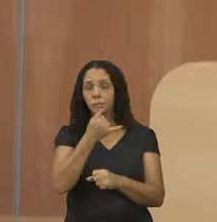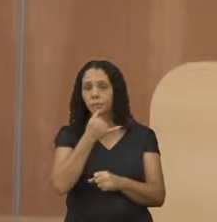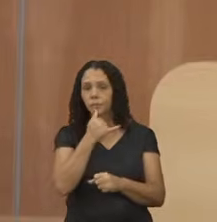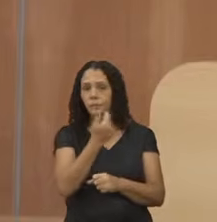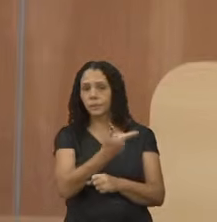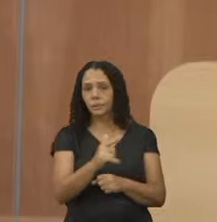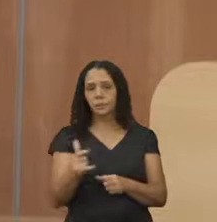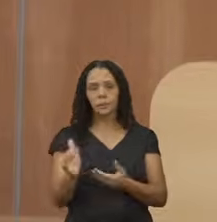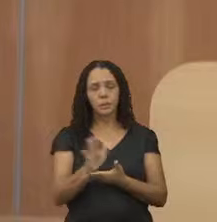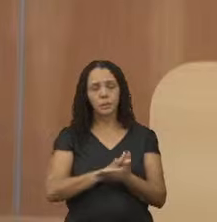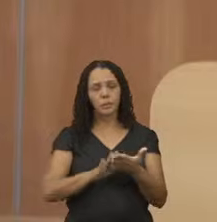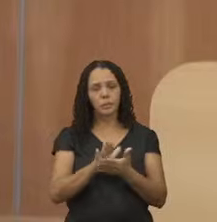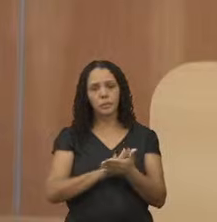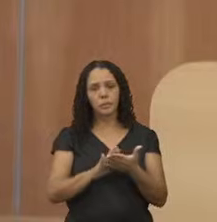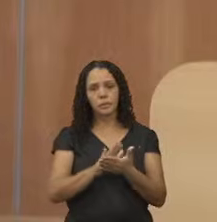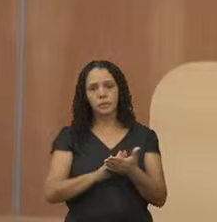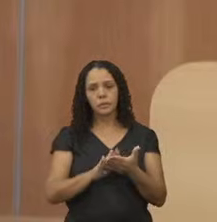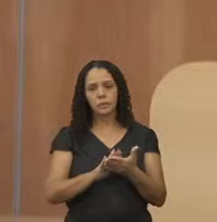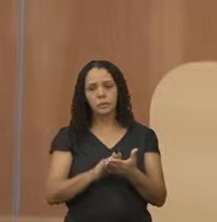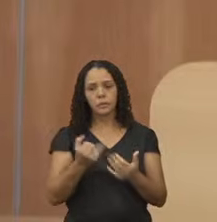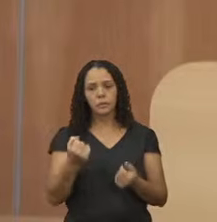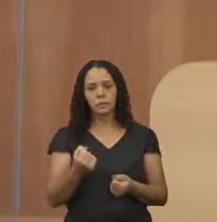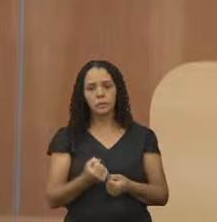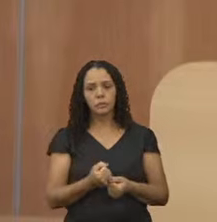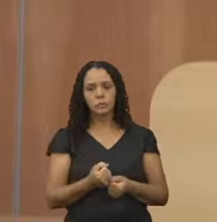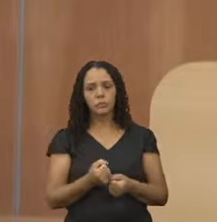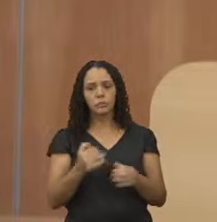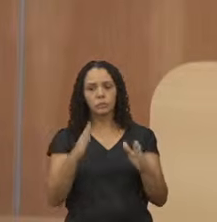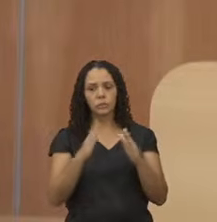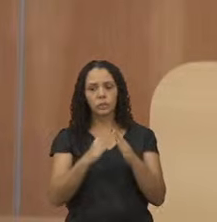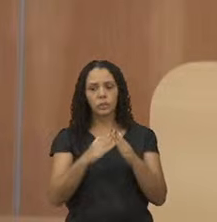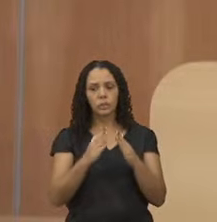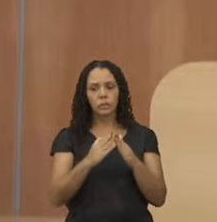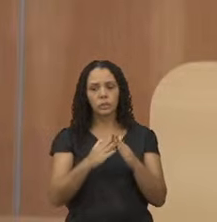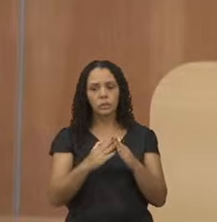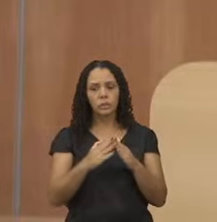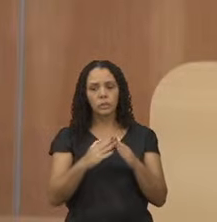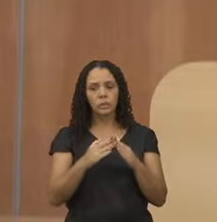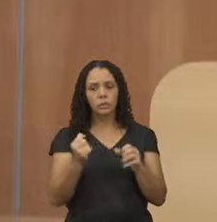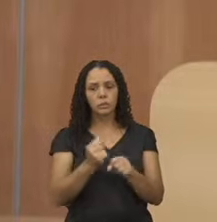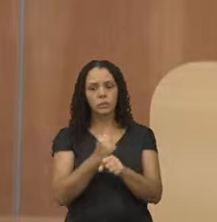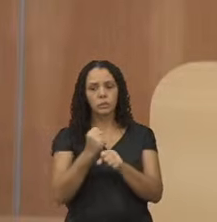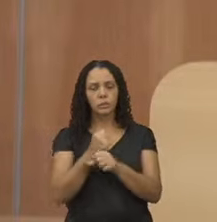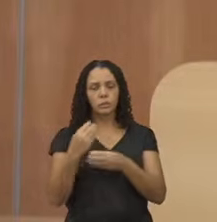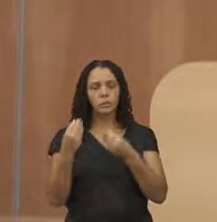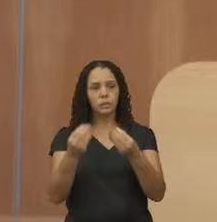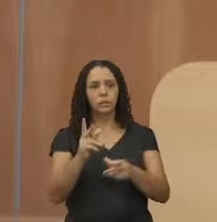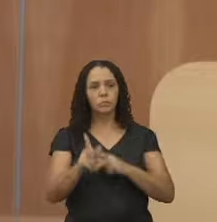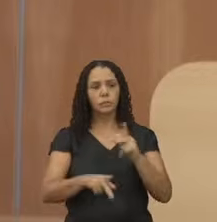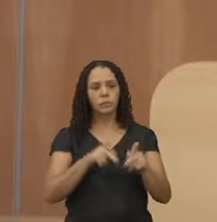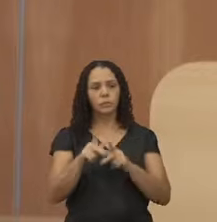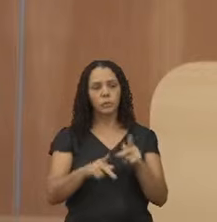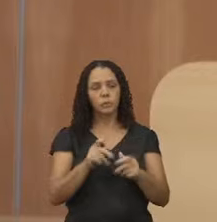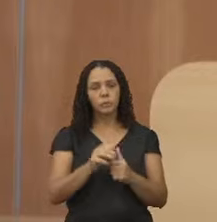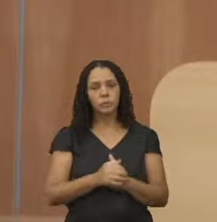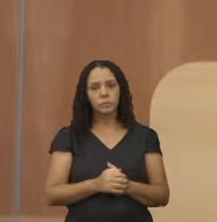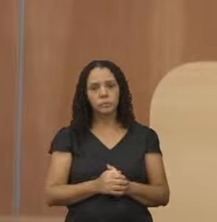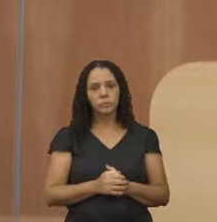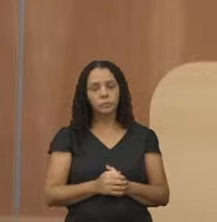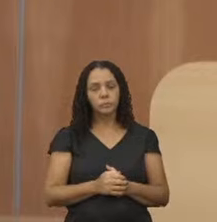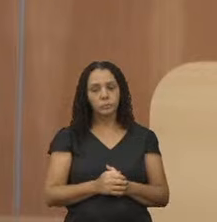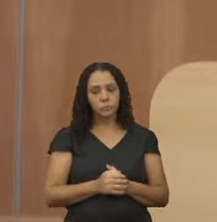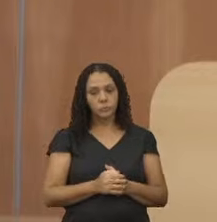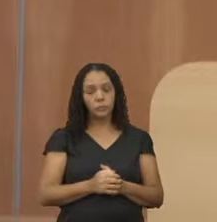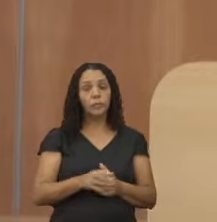não teve um número razoável de moradias para a gente ofertar para a nossa população. E o déficit aqui é muito